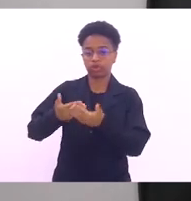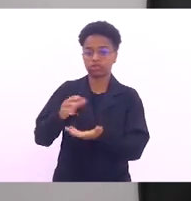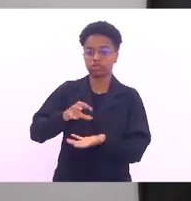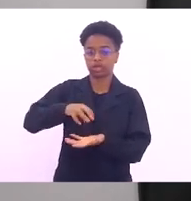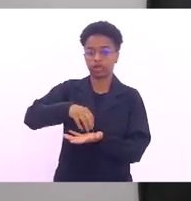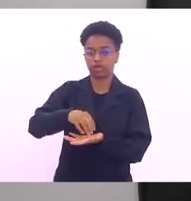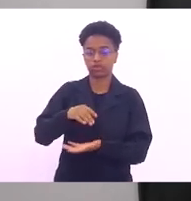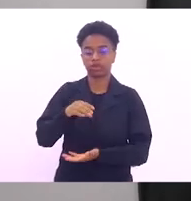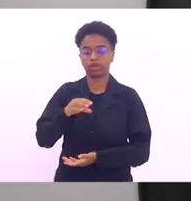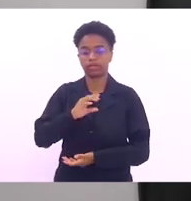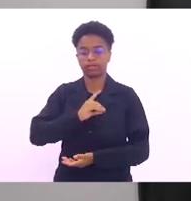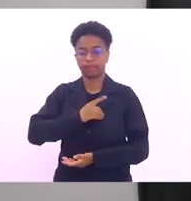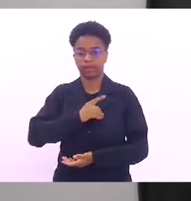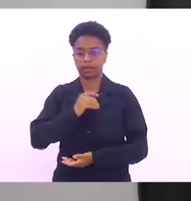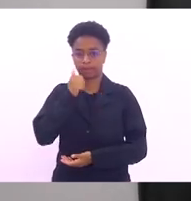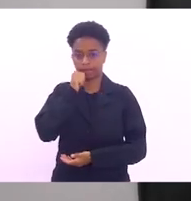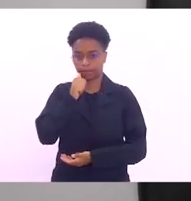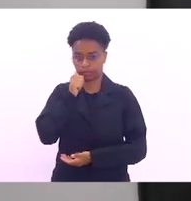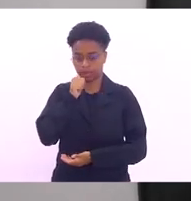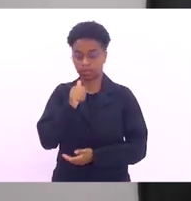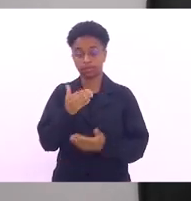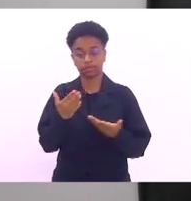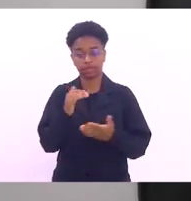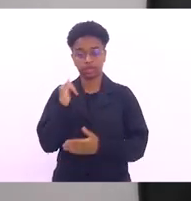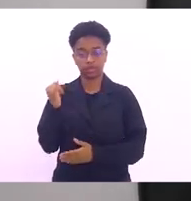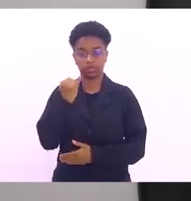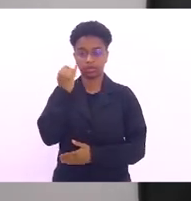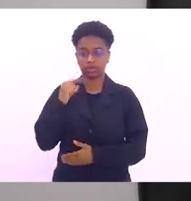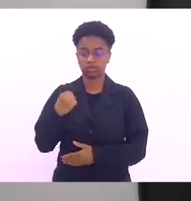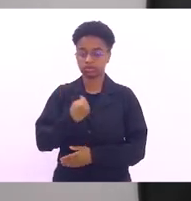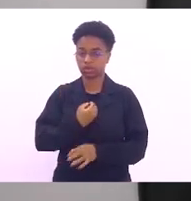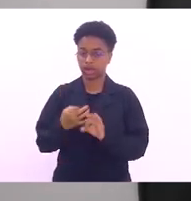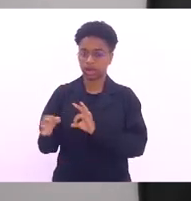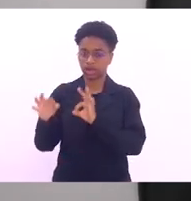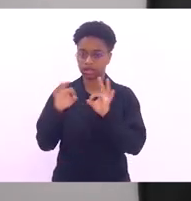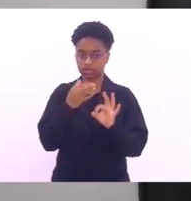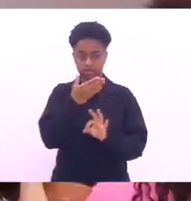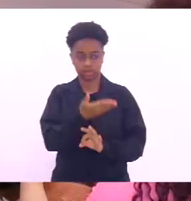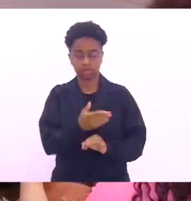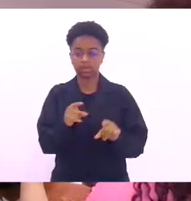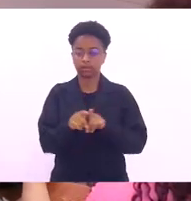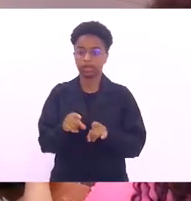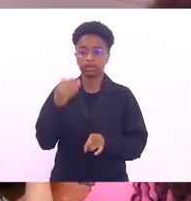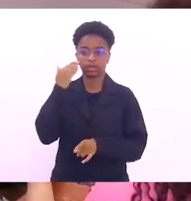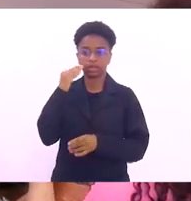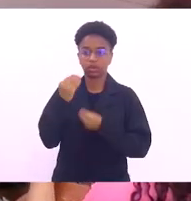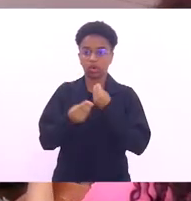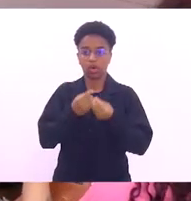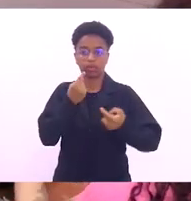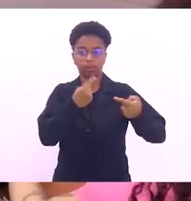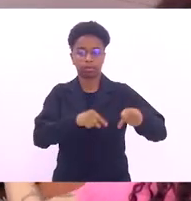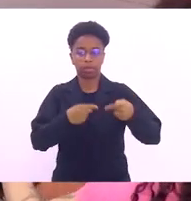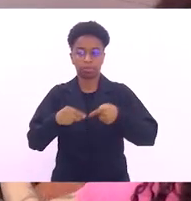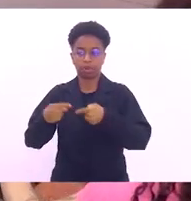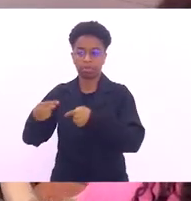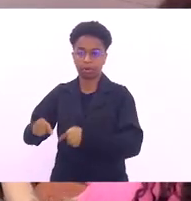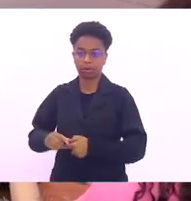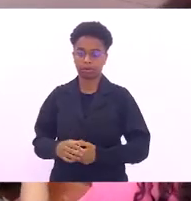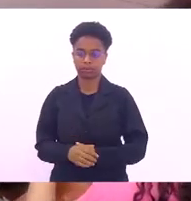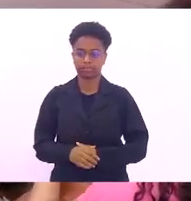é super importante a gente poder ouvi-la e entender os desafios que estão colocados para todos